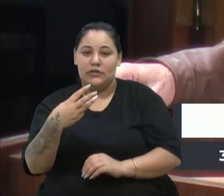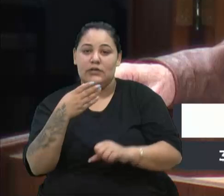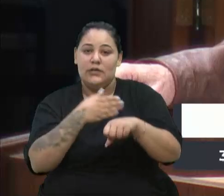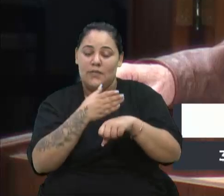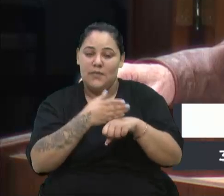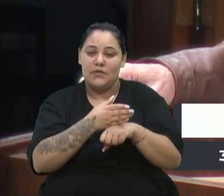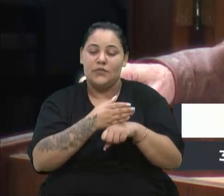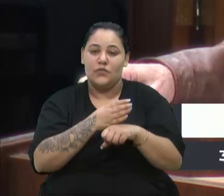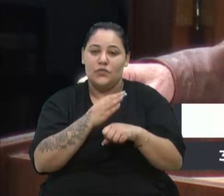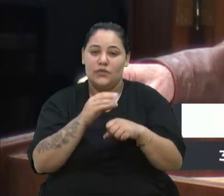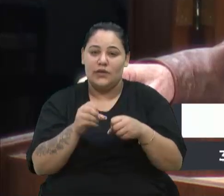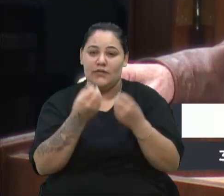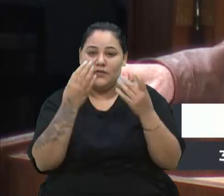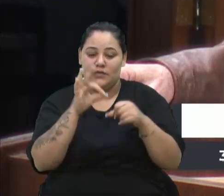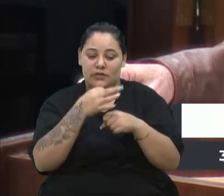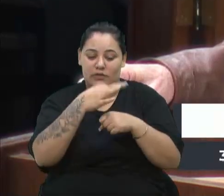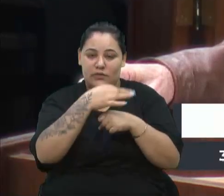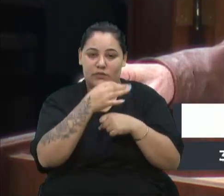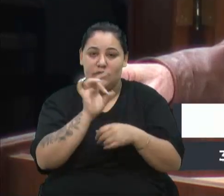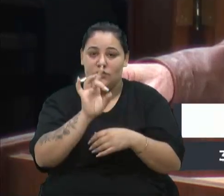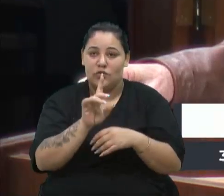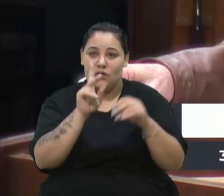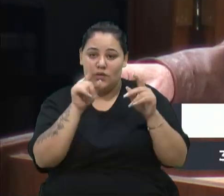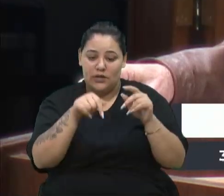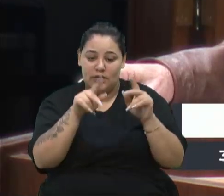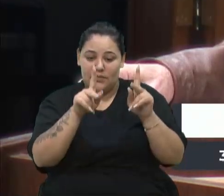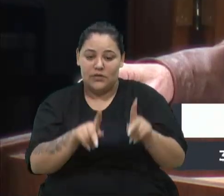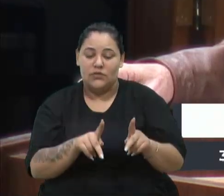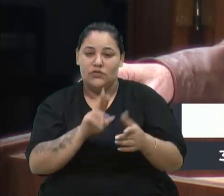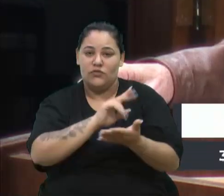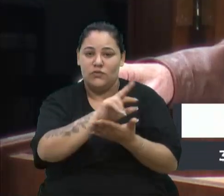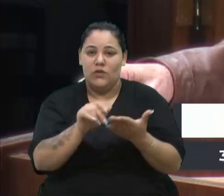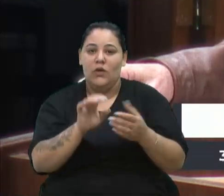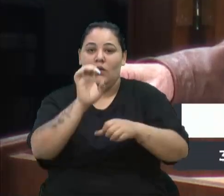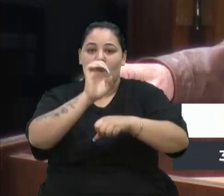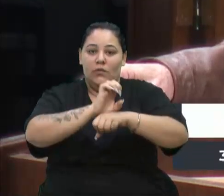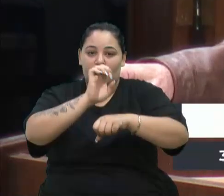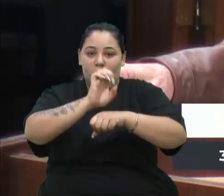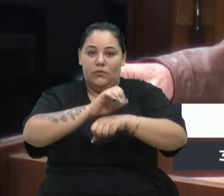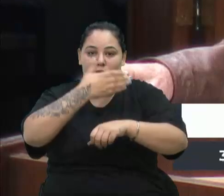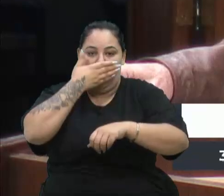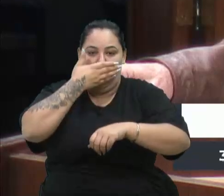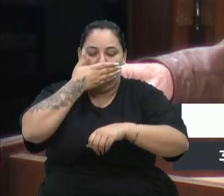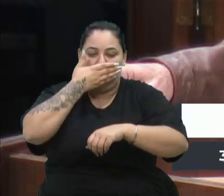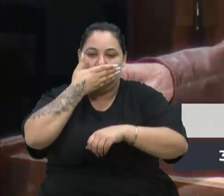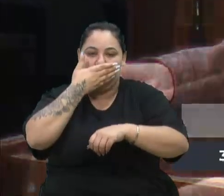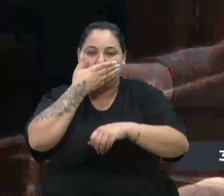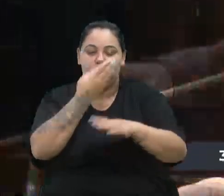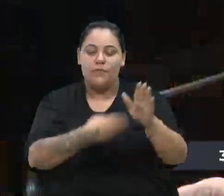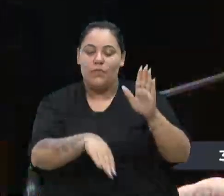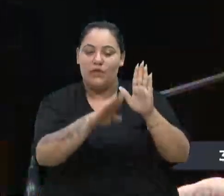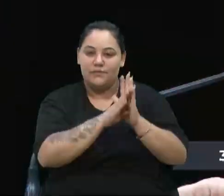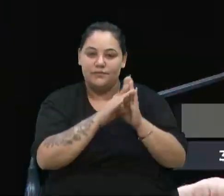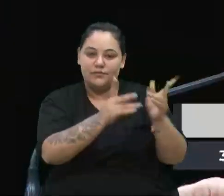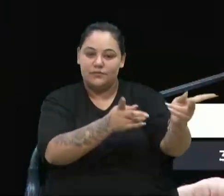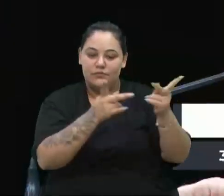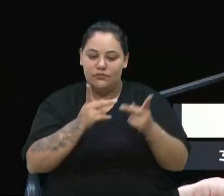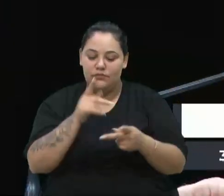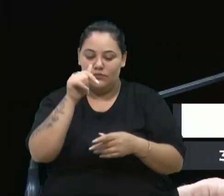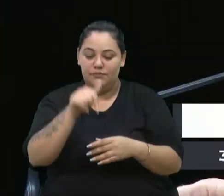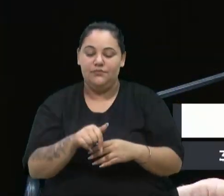Uva. Só aqui pessoas de diversos estados do país nos visitaram e nos